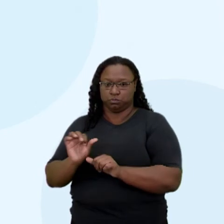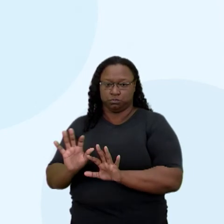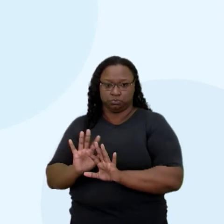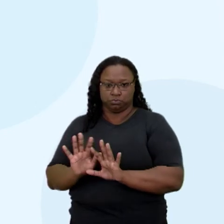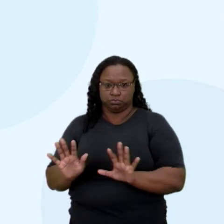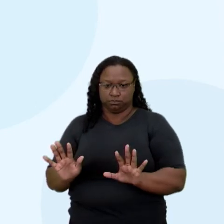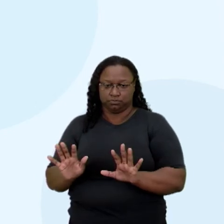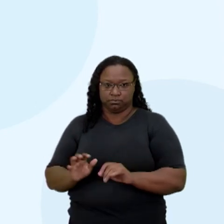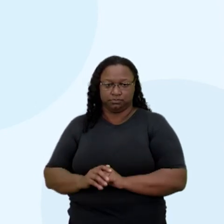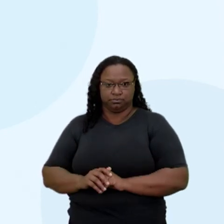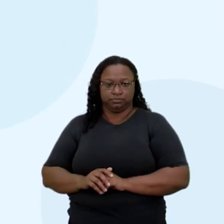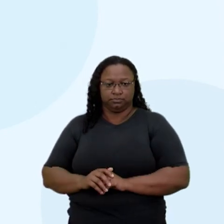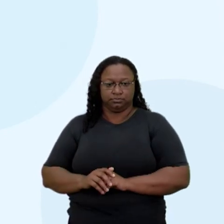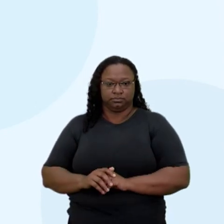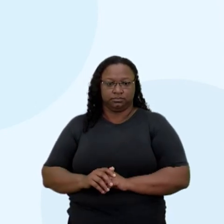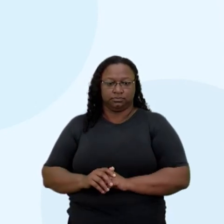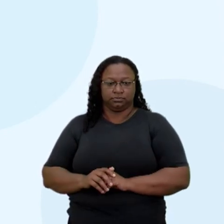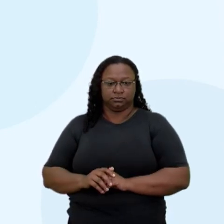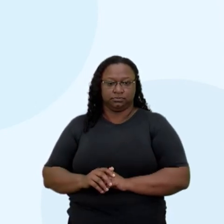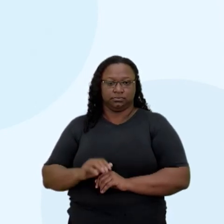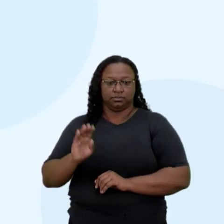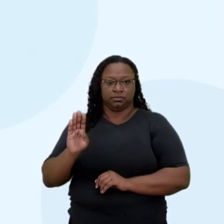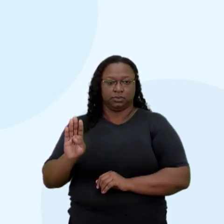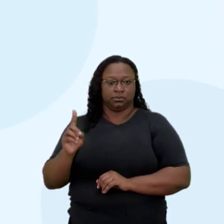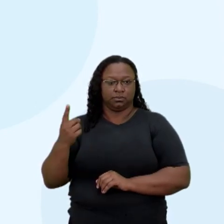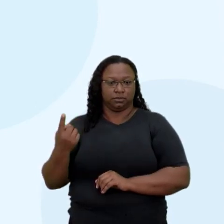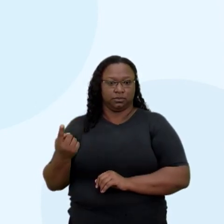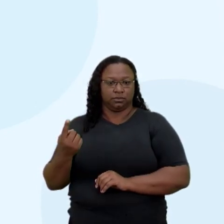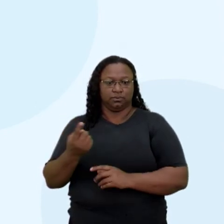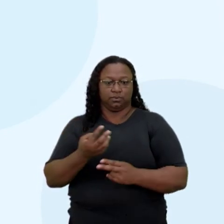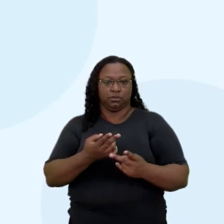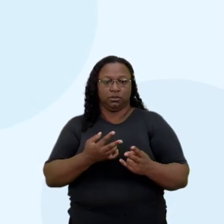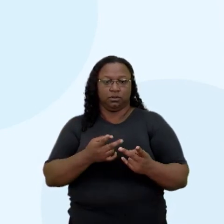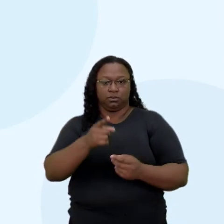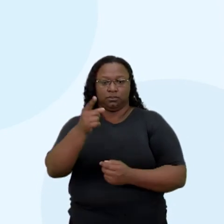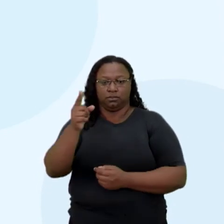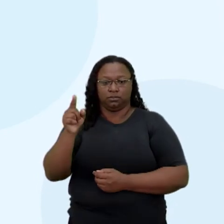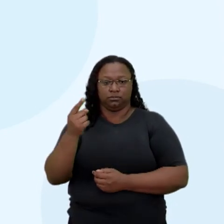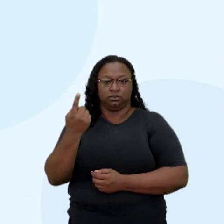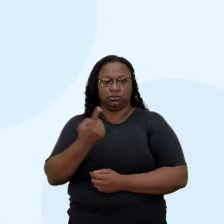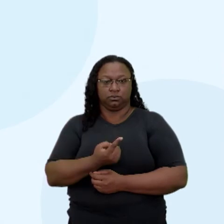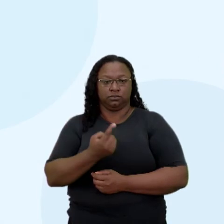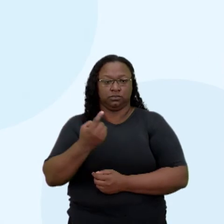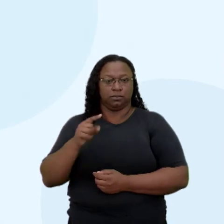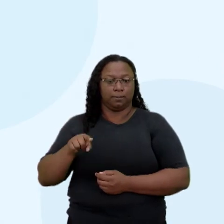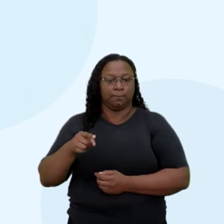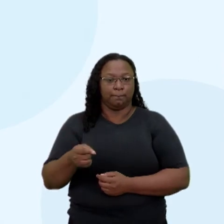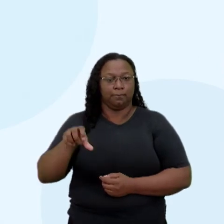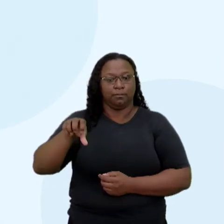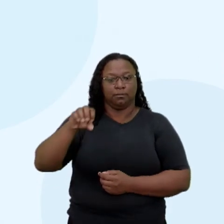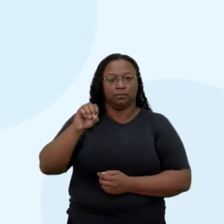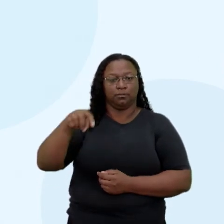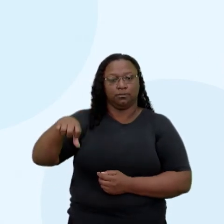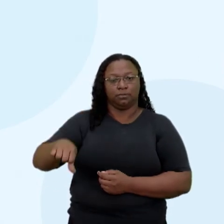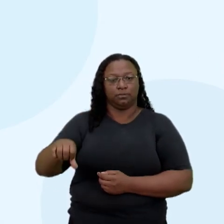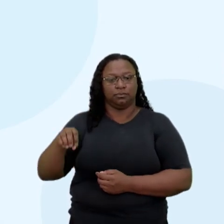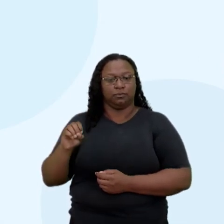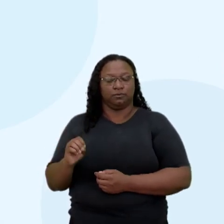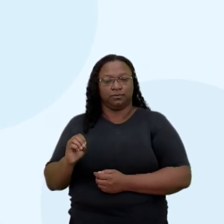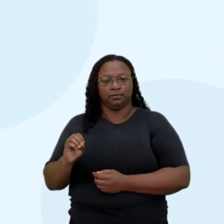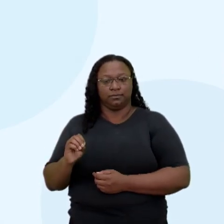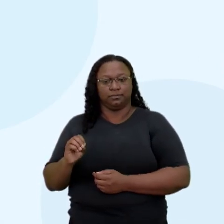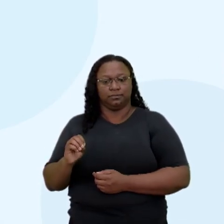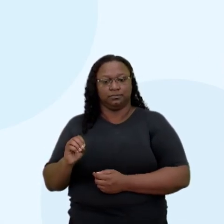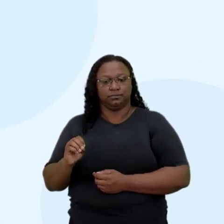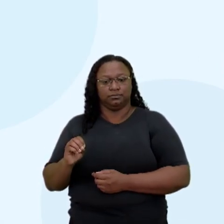isso. Então veja que o beta 1, ó, continua sendo esse valor aqui e a gente botou ele acompanhado aí do x. Mais quem? Mais o